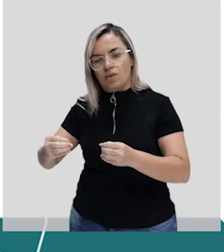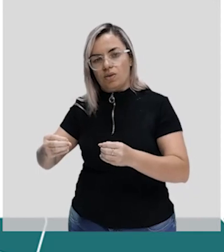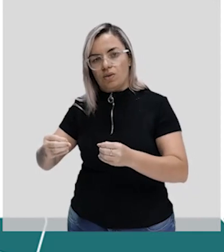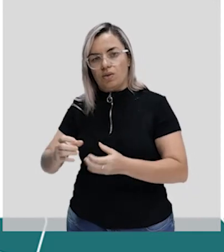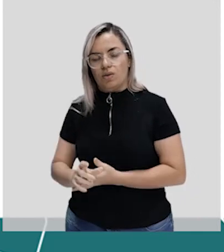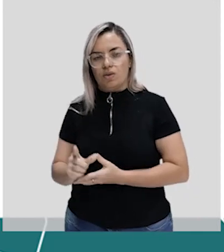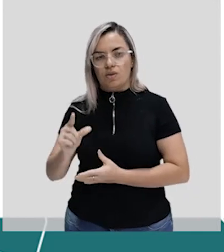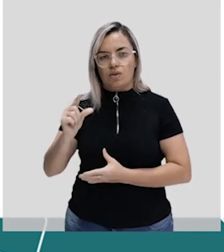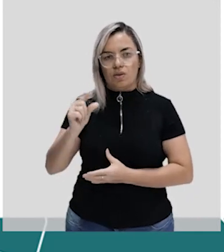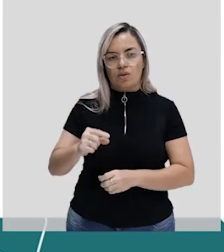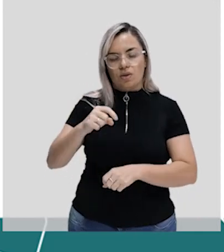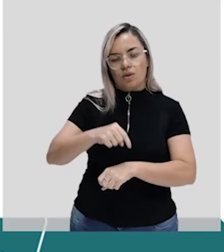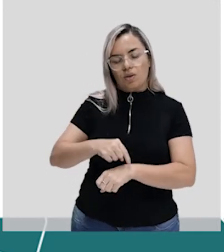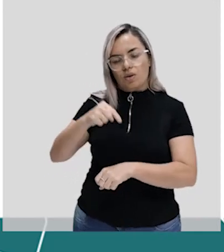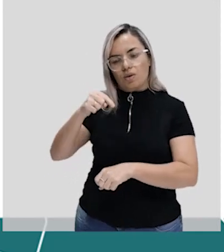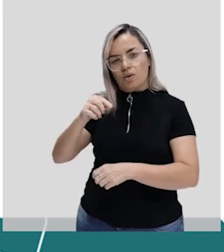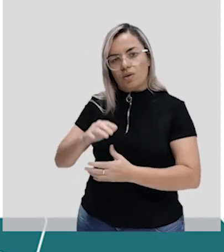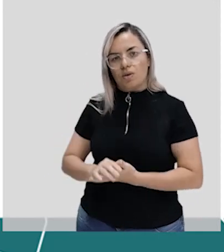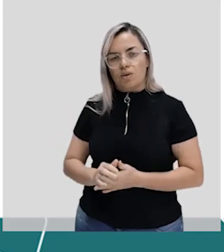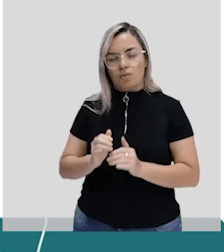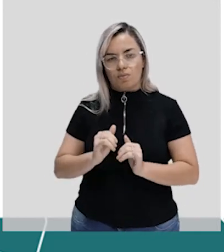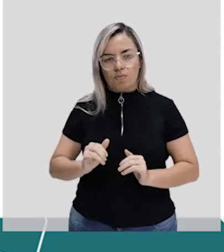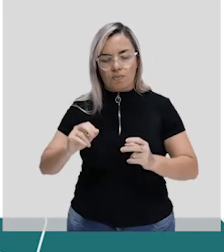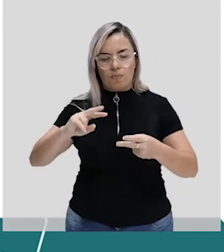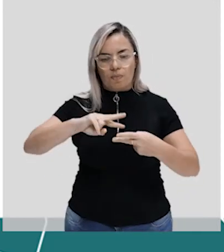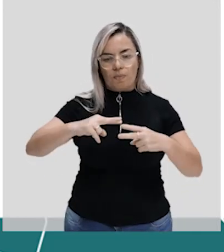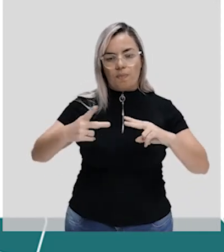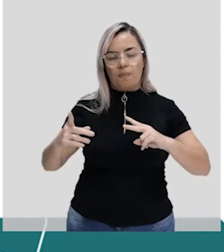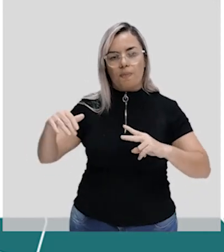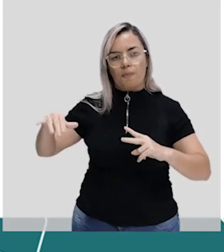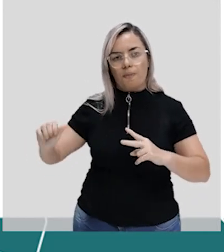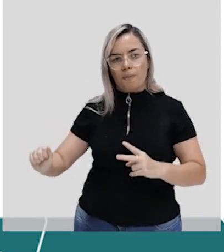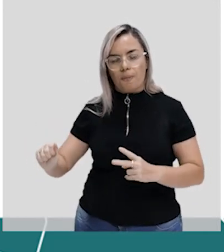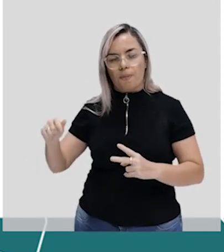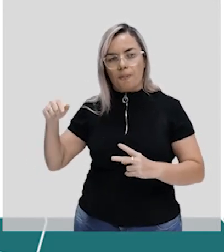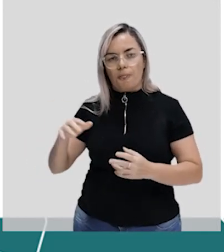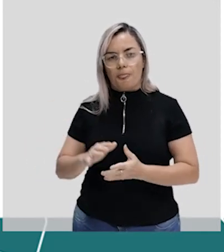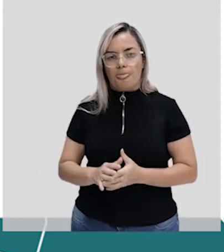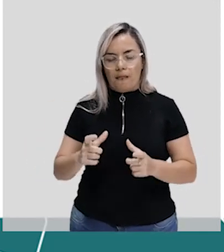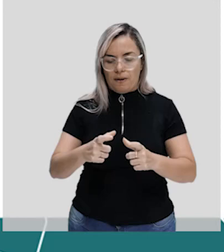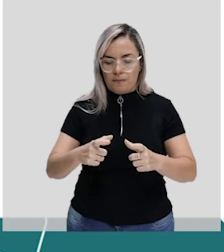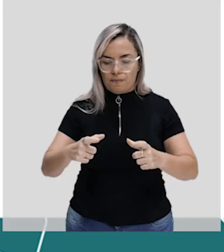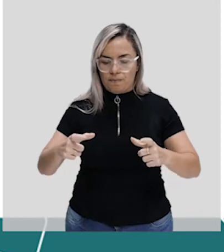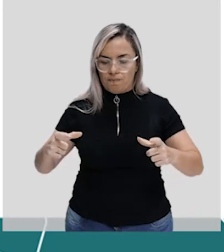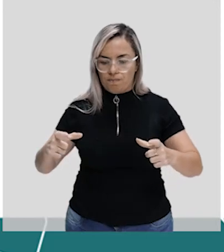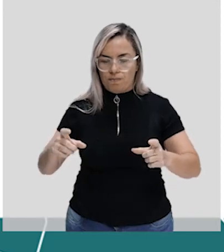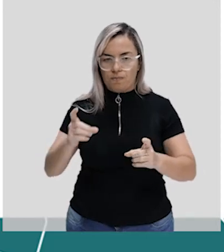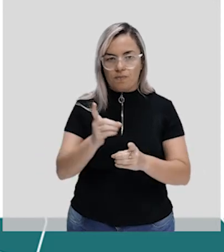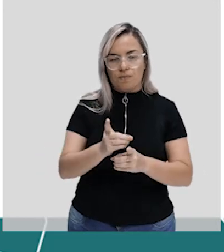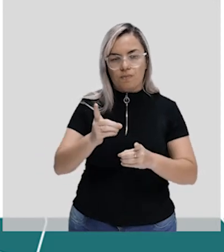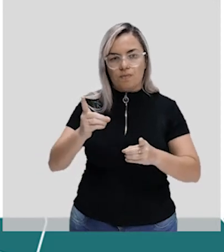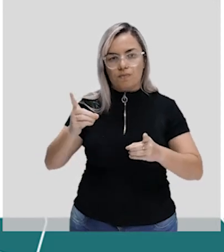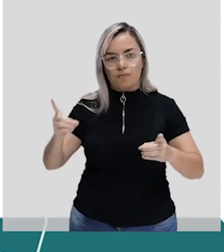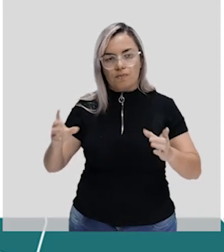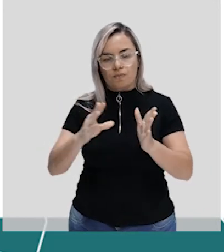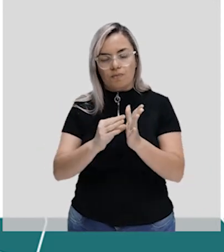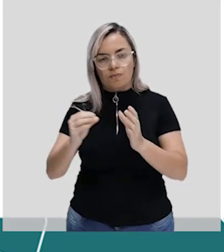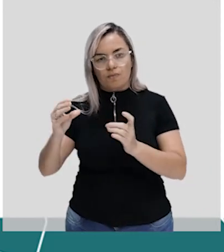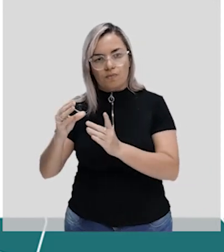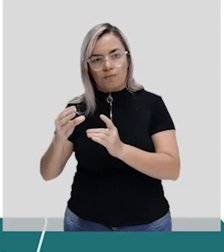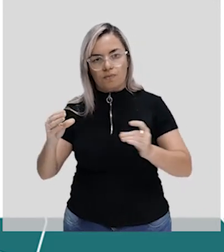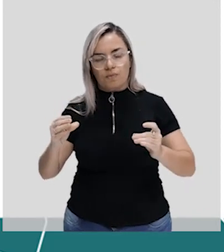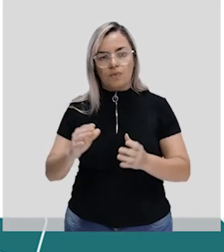curto espaço de tempo. Então, a informação genética enorme, ela é copiada para ser distribuída para